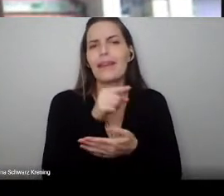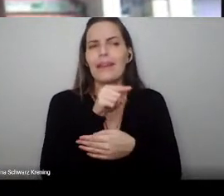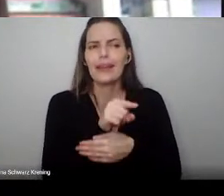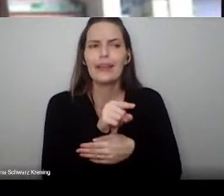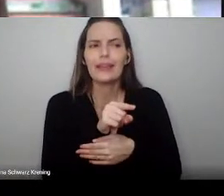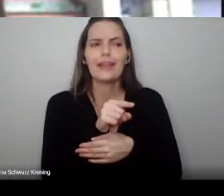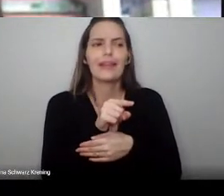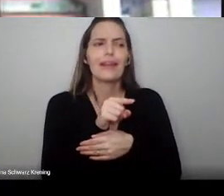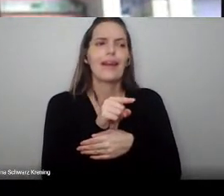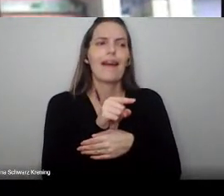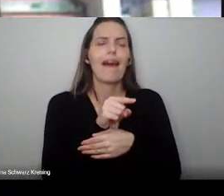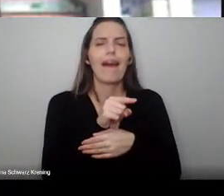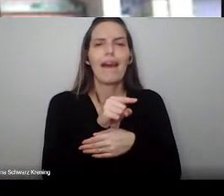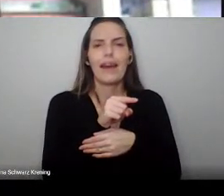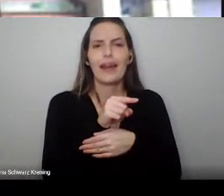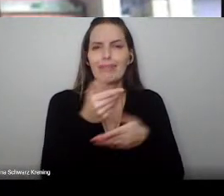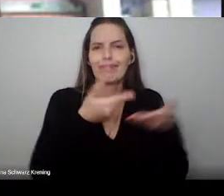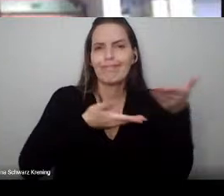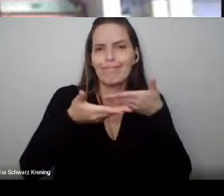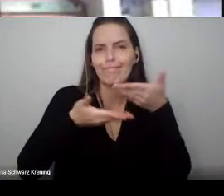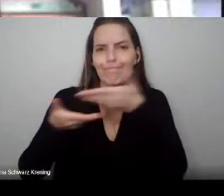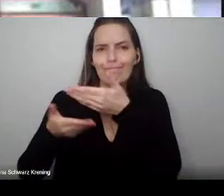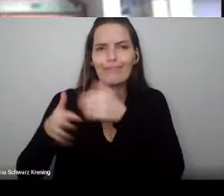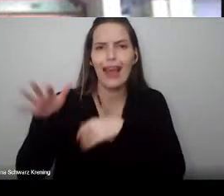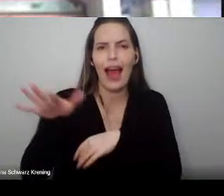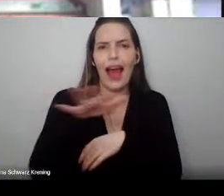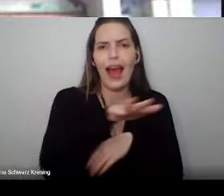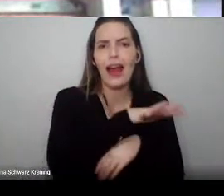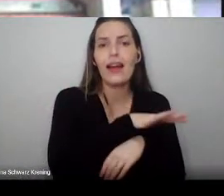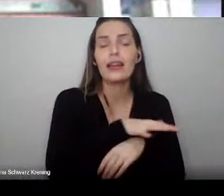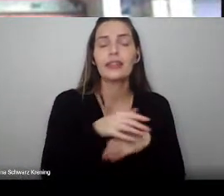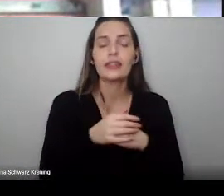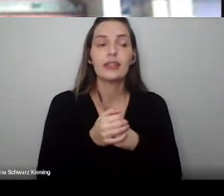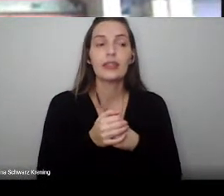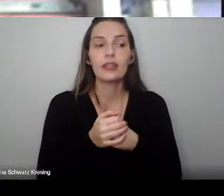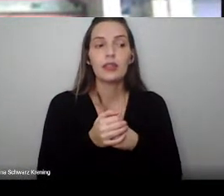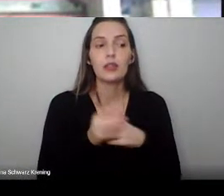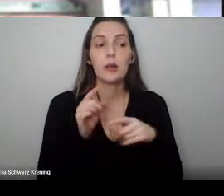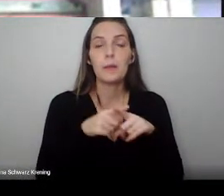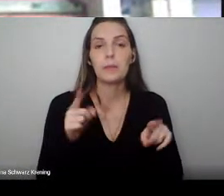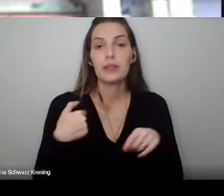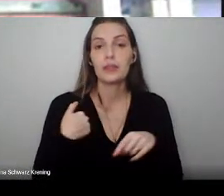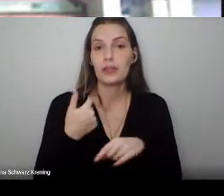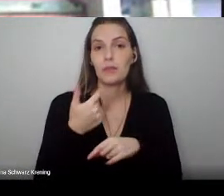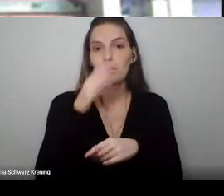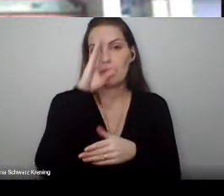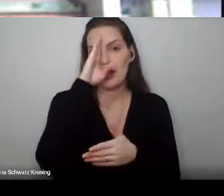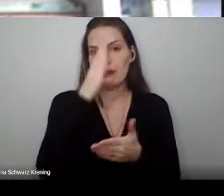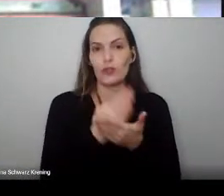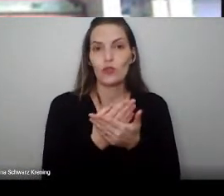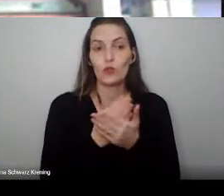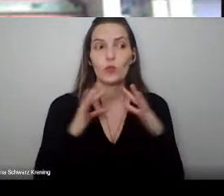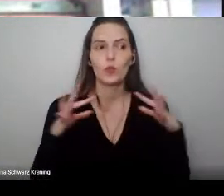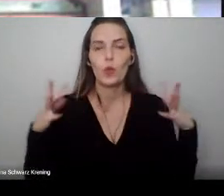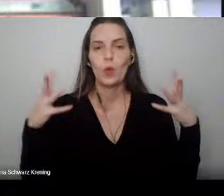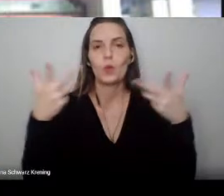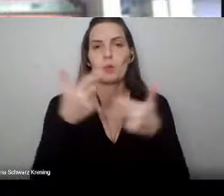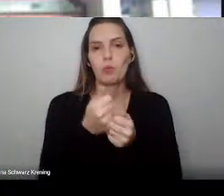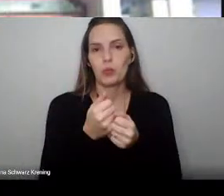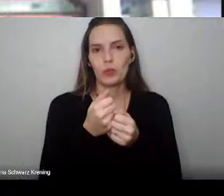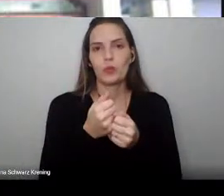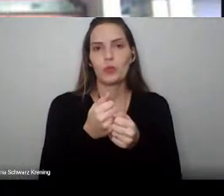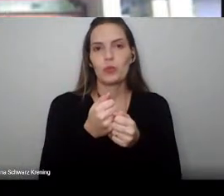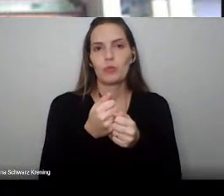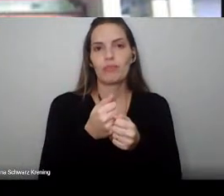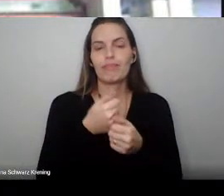entre áreas. E eu considero que todo mundo da UFSP, sendo da área da saúde,